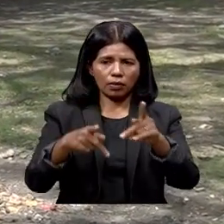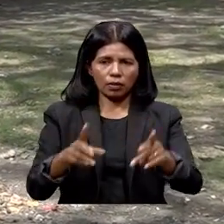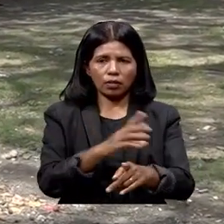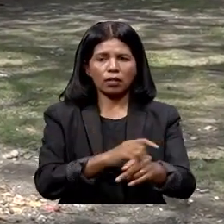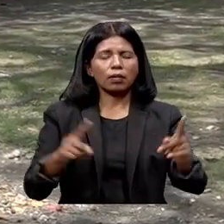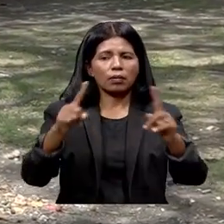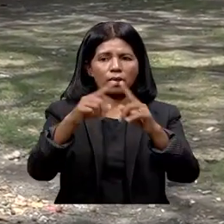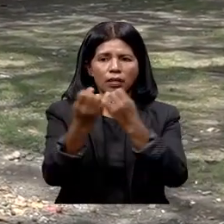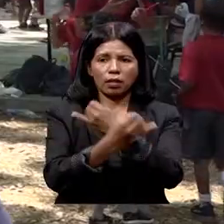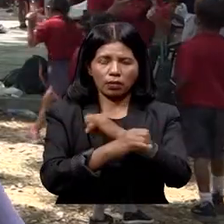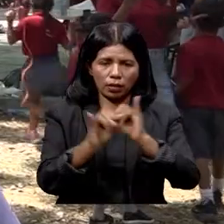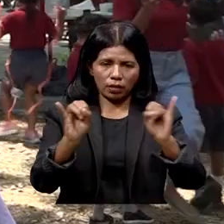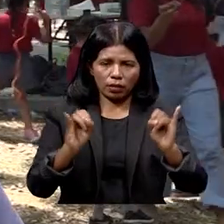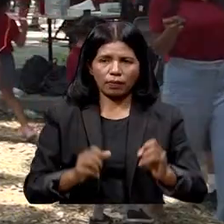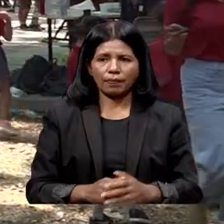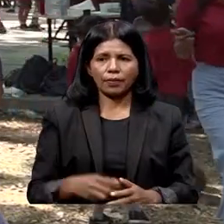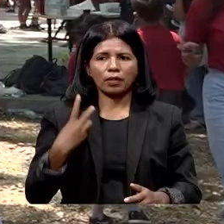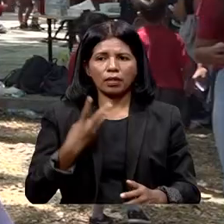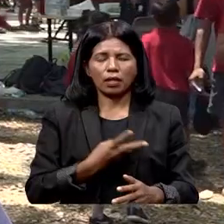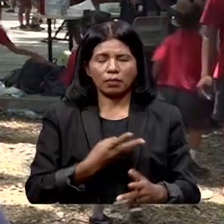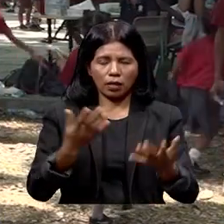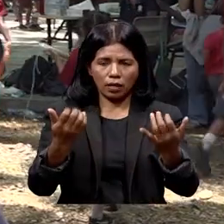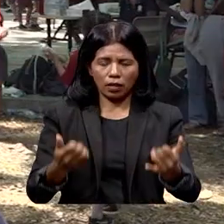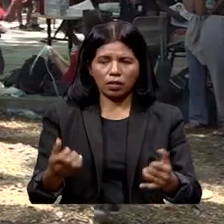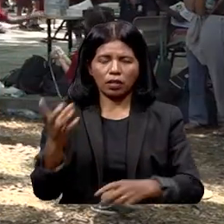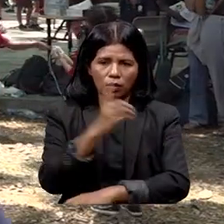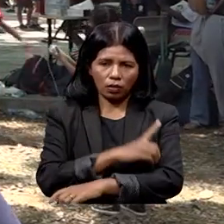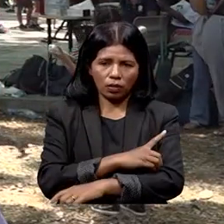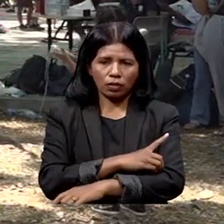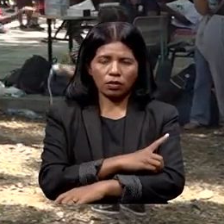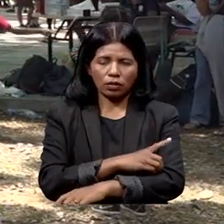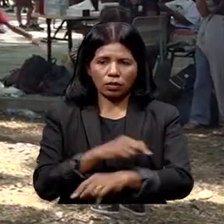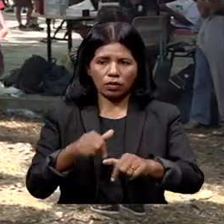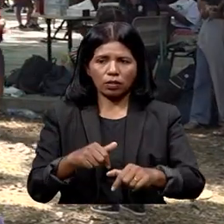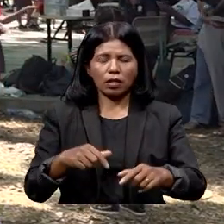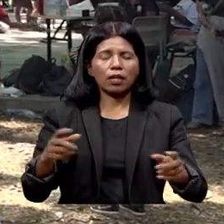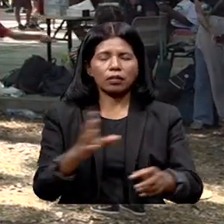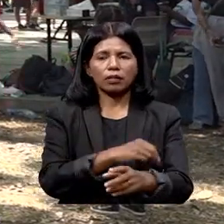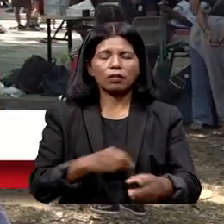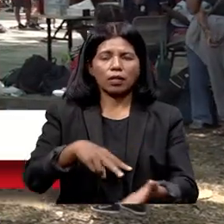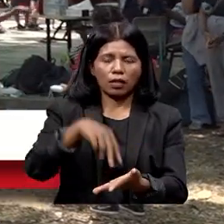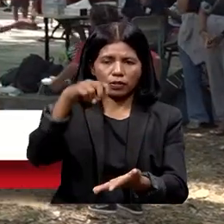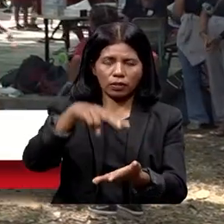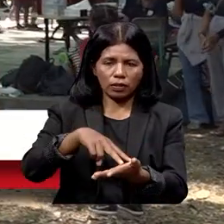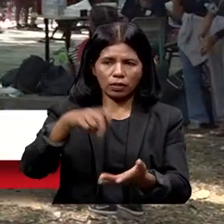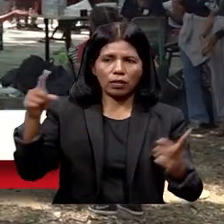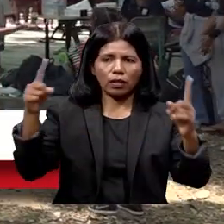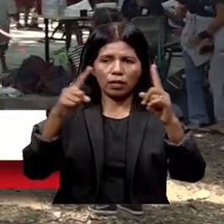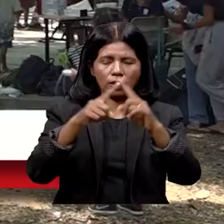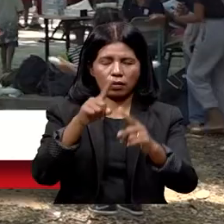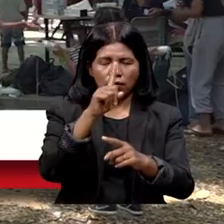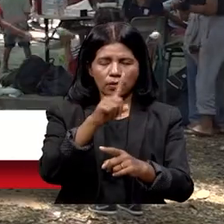para o Conrasicano. Ami hakara difícil ida long ohin atu hak soy tali ba